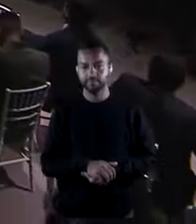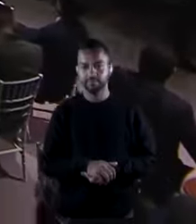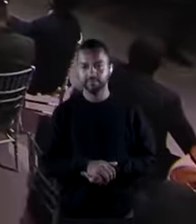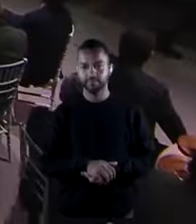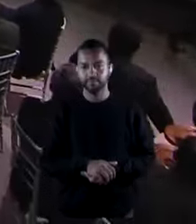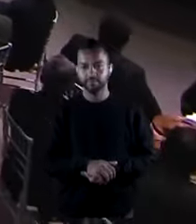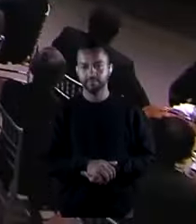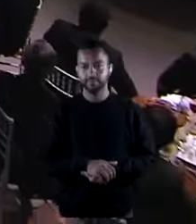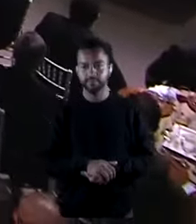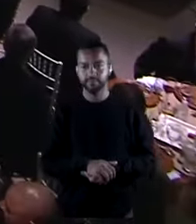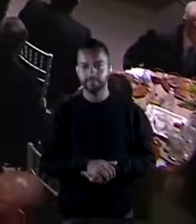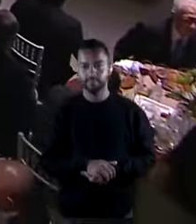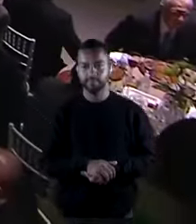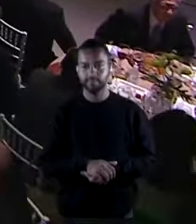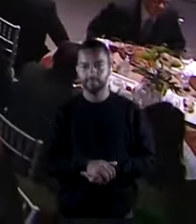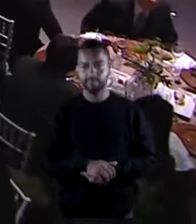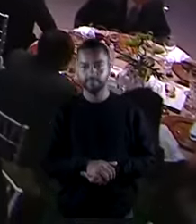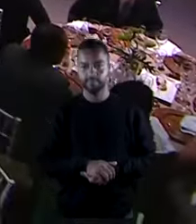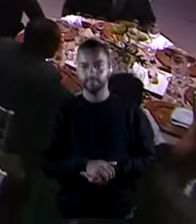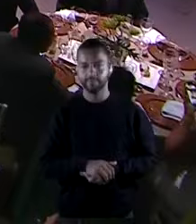Parabéns, viu, linda?